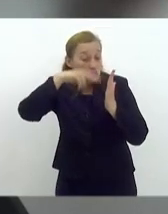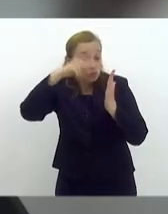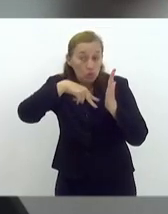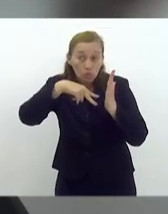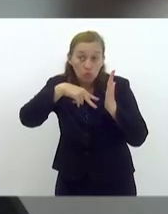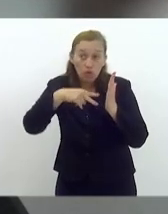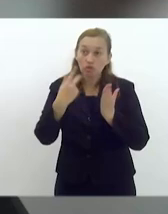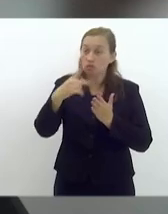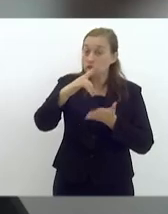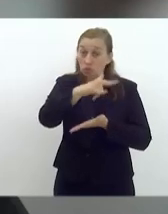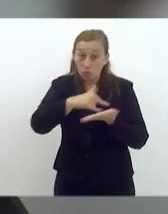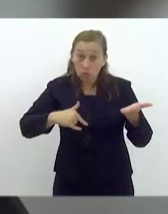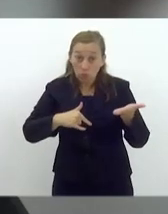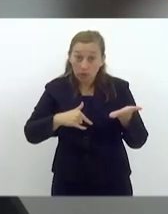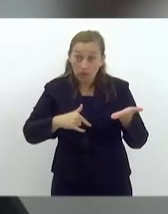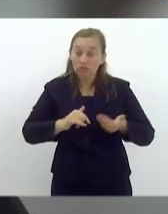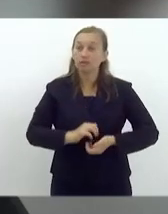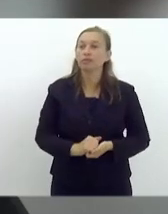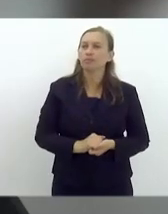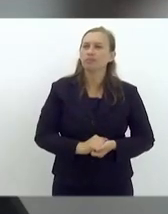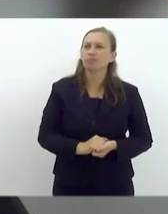do seu documento